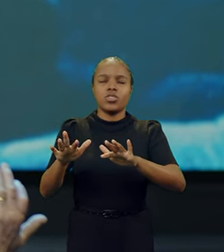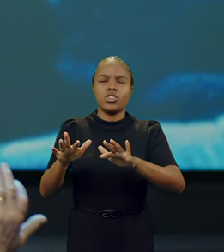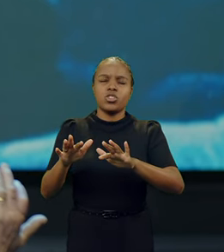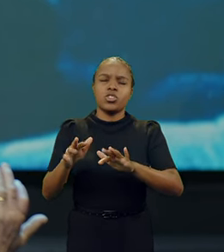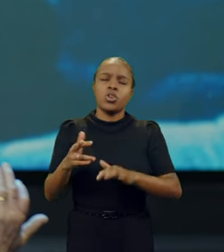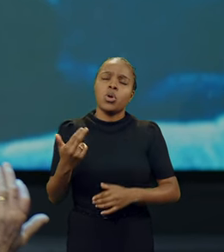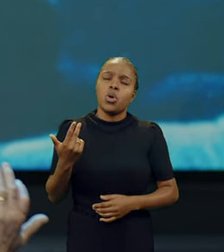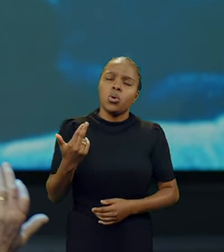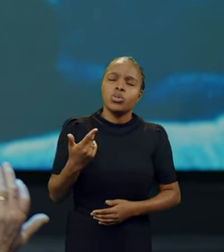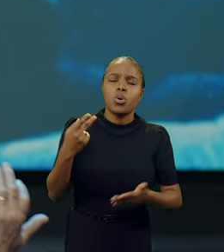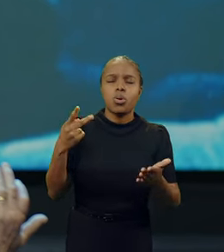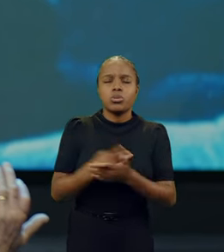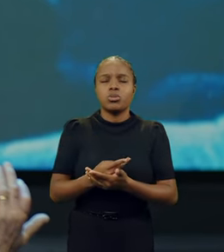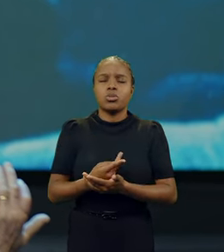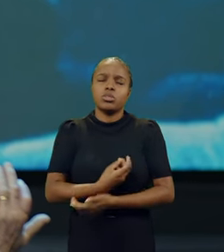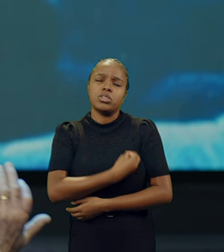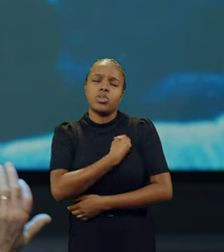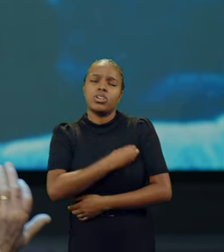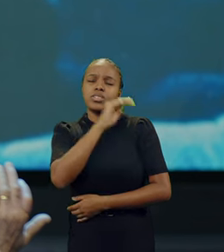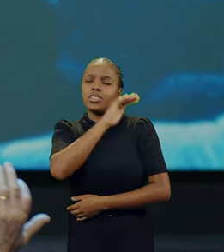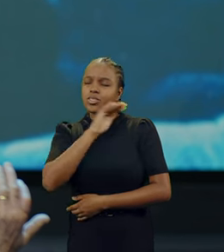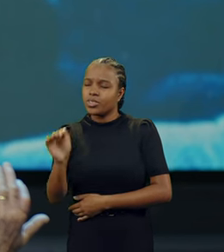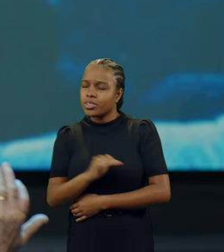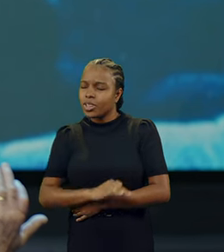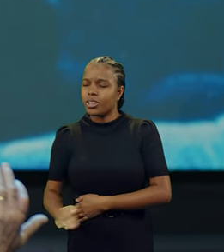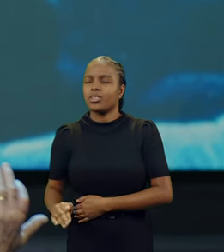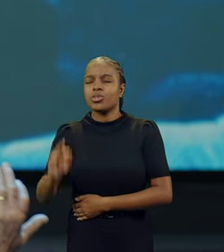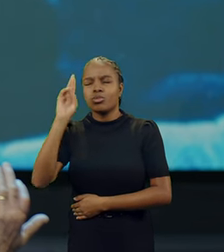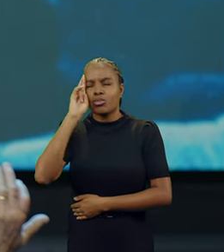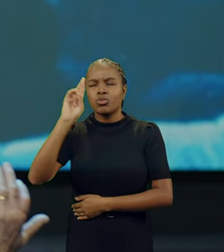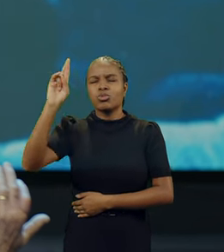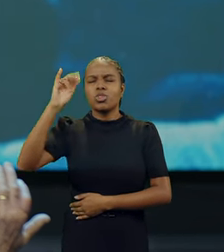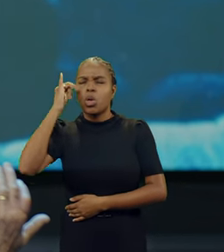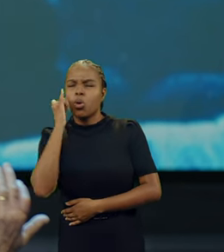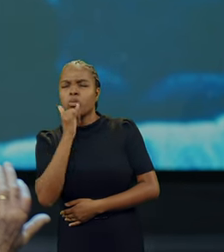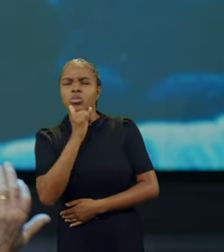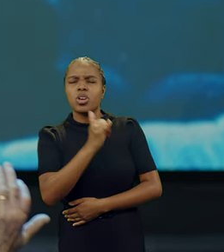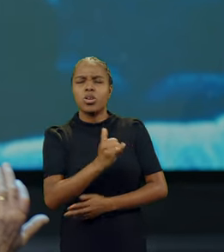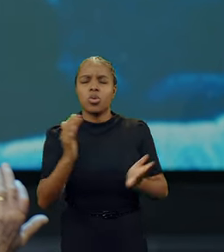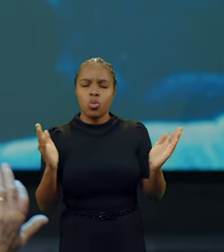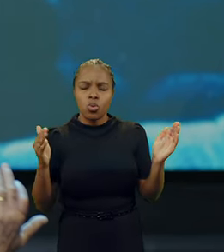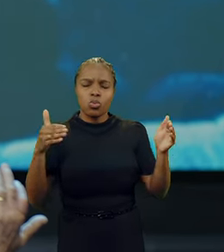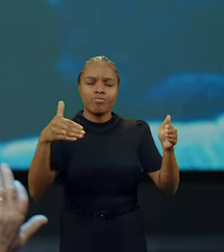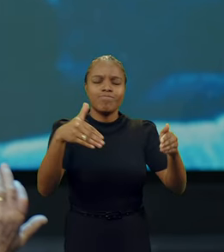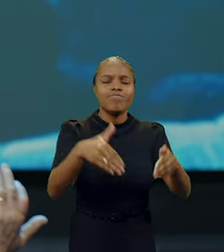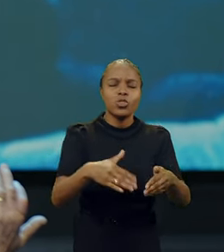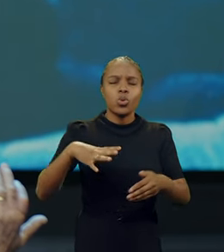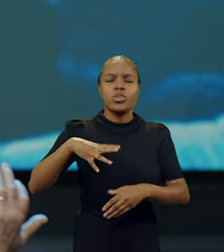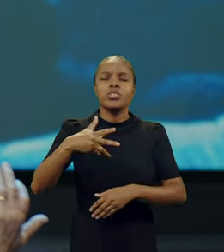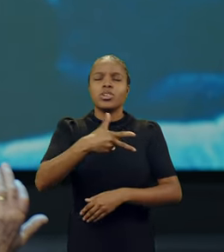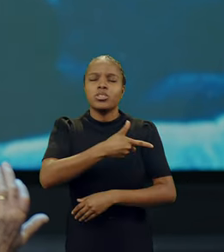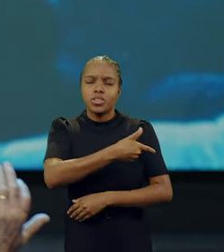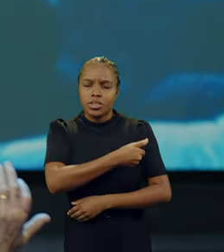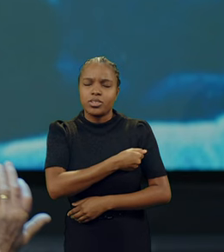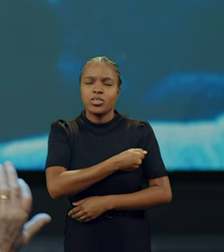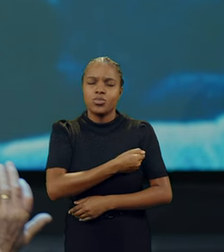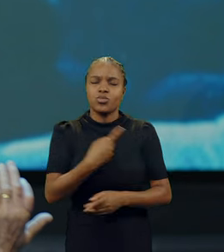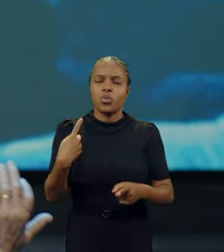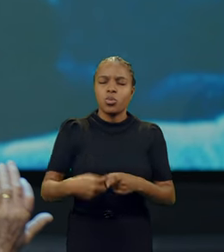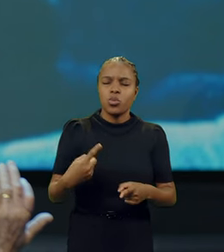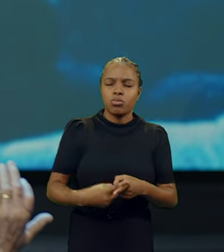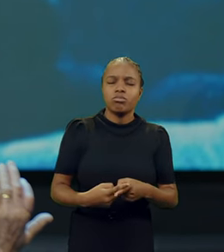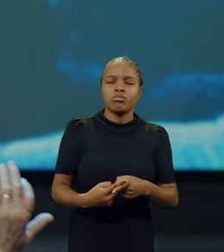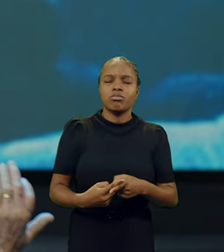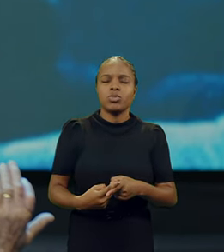Zaqueu, quando o Senhor disse: hoje chegou a salvação a esta casa, porque esse estava